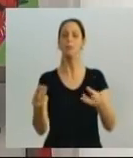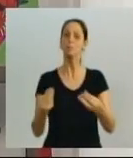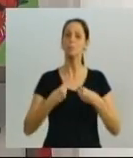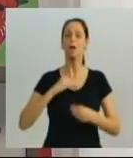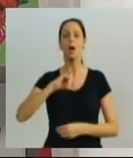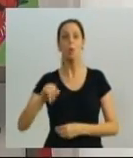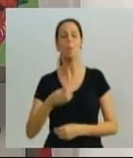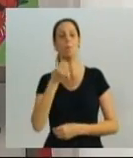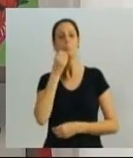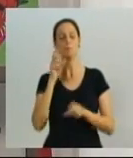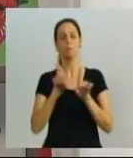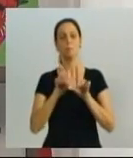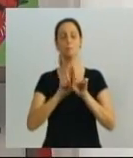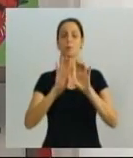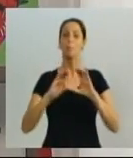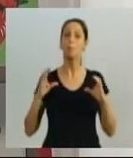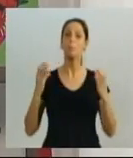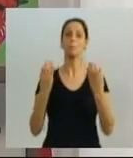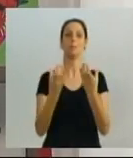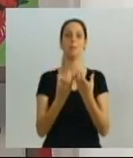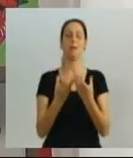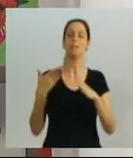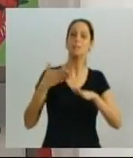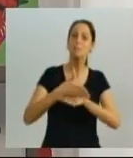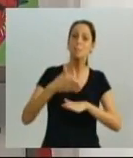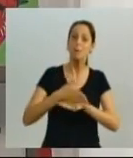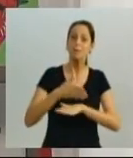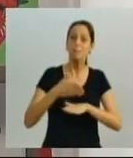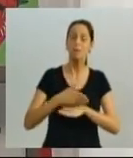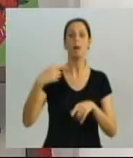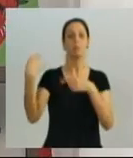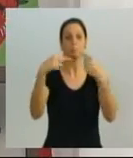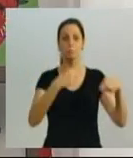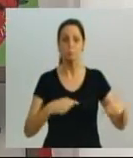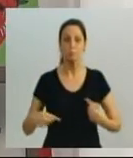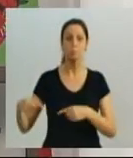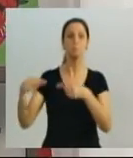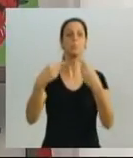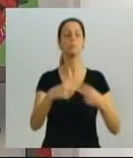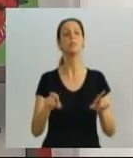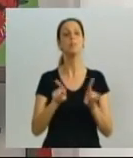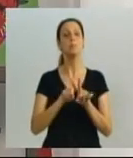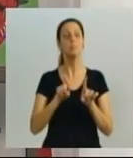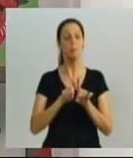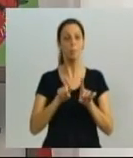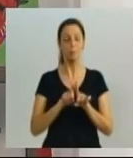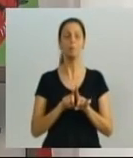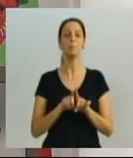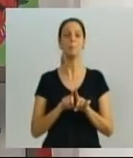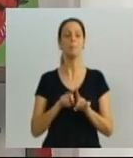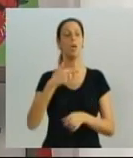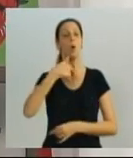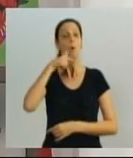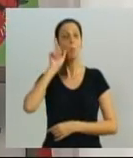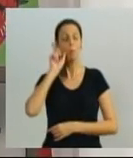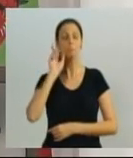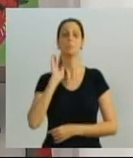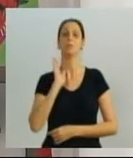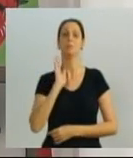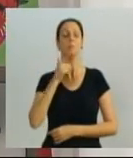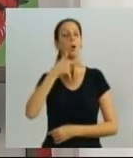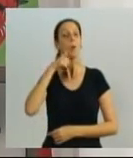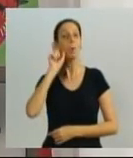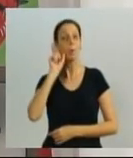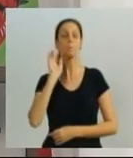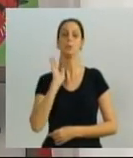oportunidade, como comunidade, de participar dessa discussão. E mais do que nunca, ontem tivemos